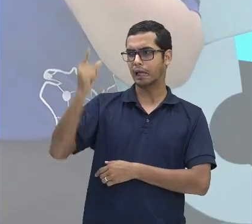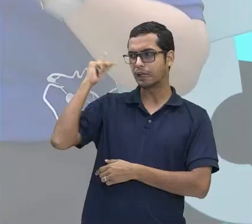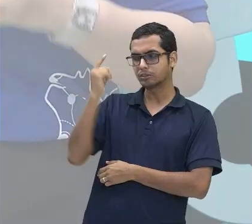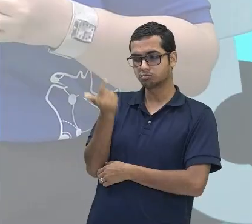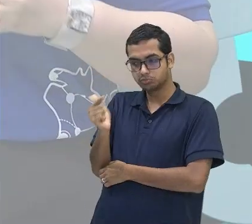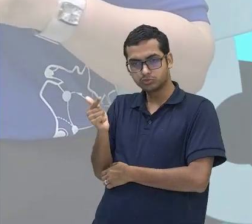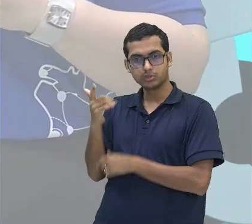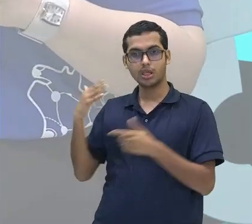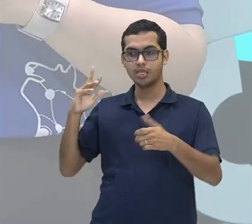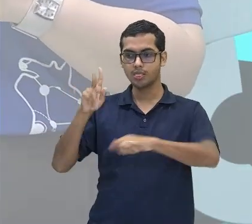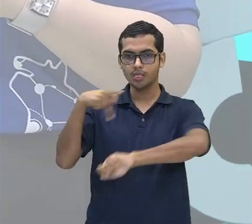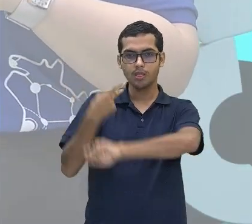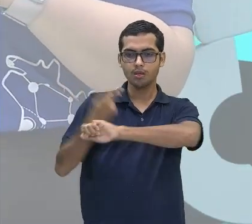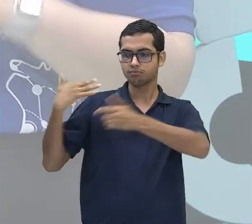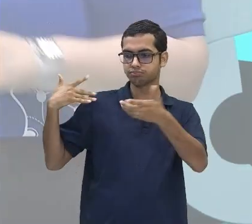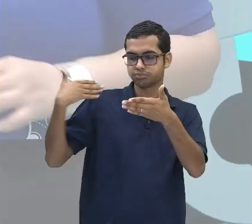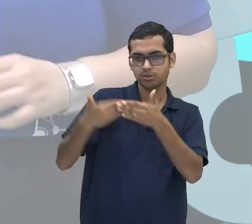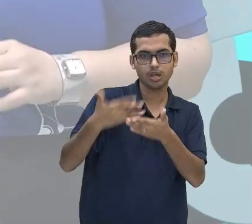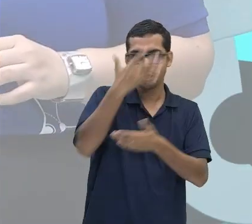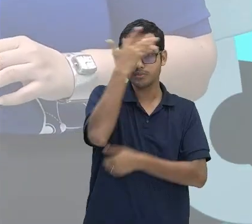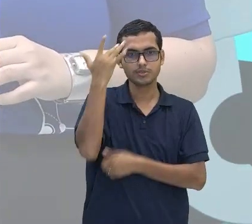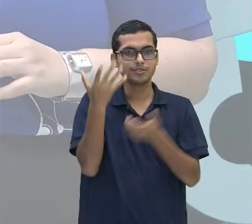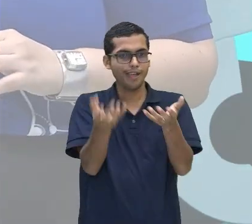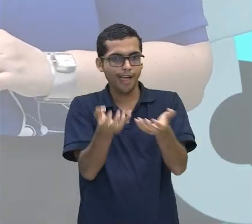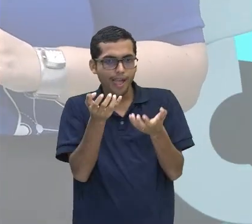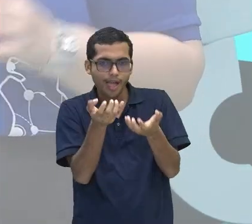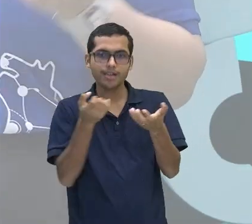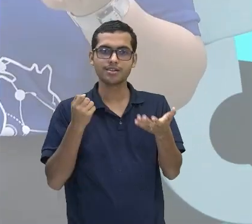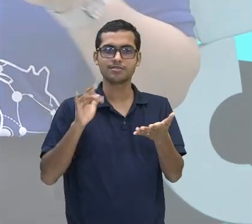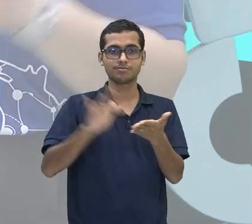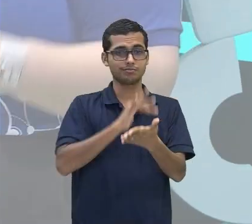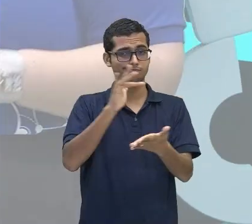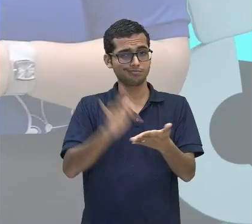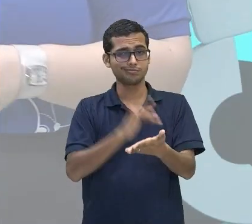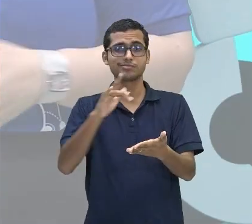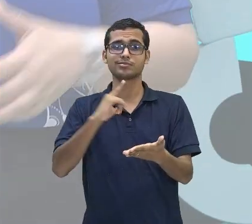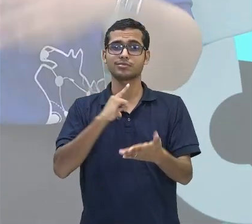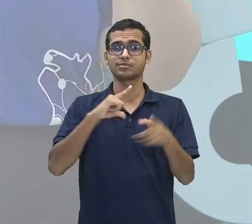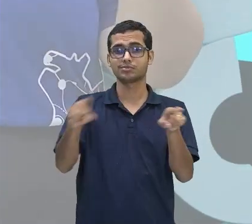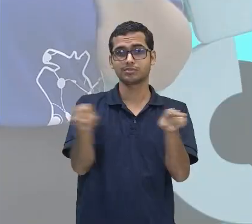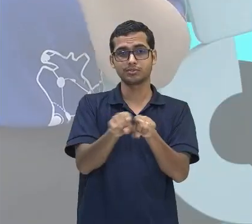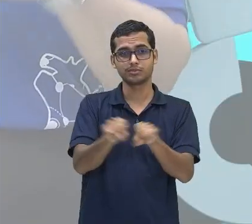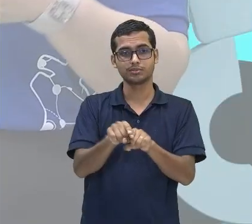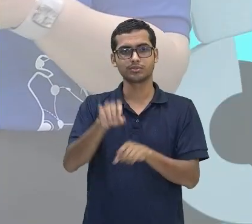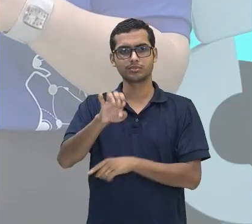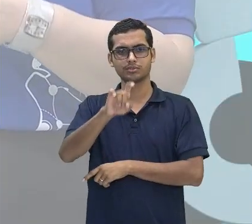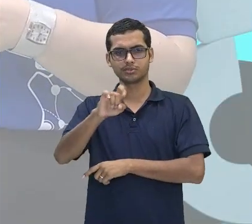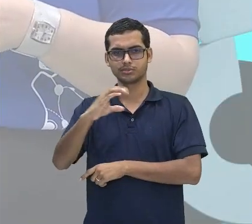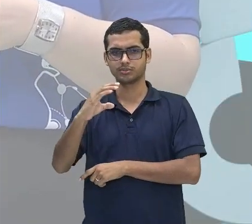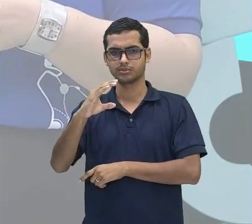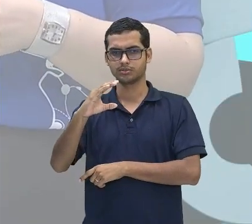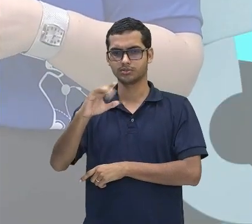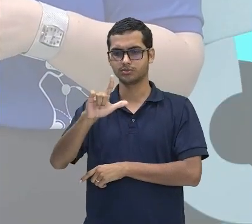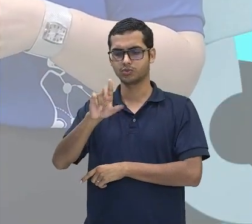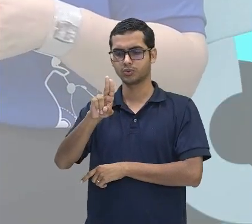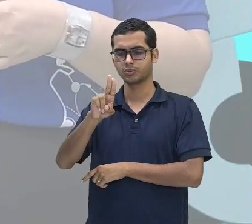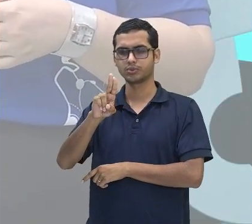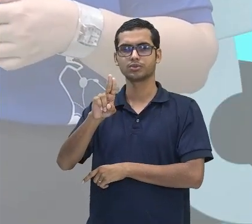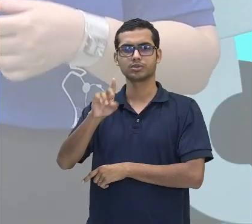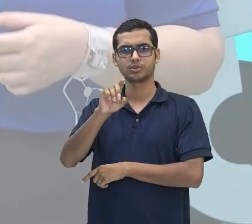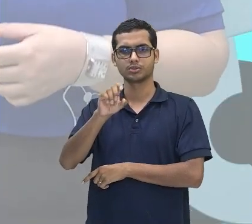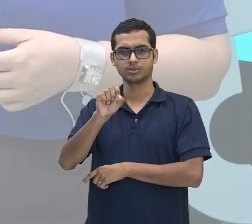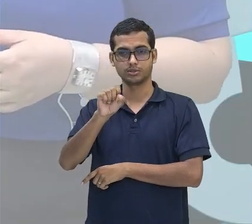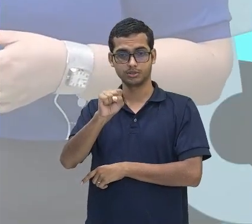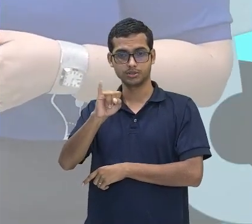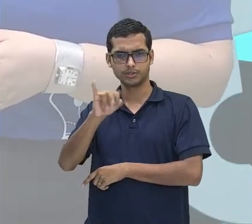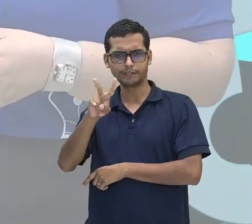era forte urgência. Além da questão da exclusividade, como já falamos aqui. Então os textos precisam ser atraentes, não é?